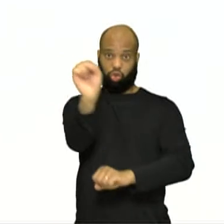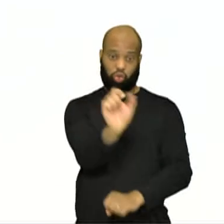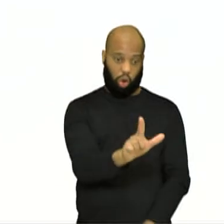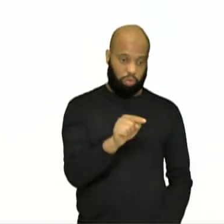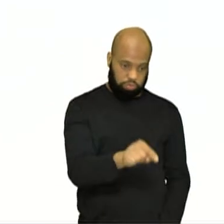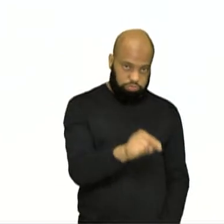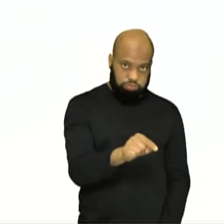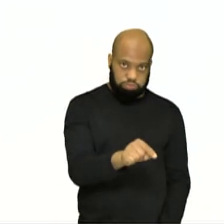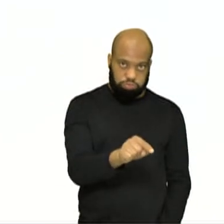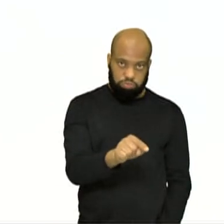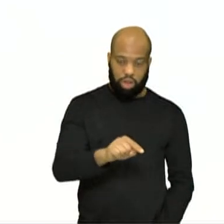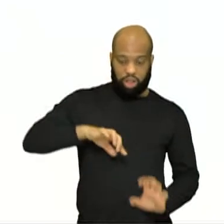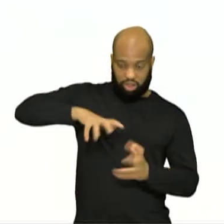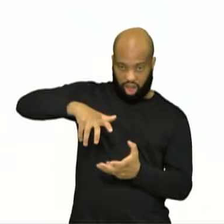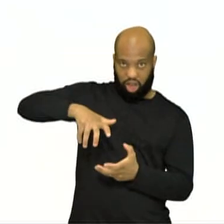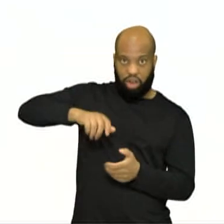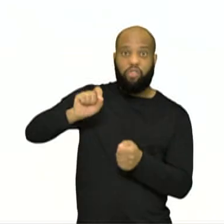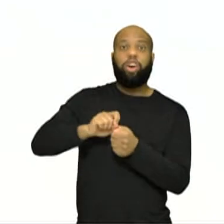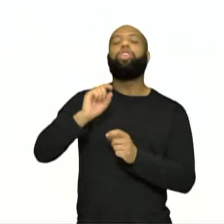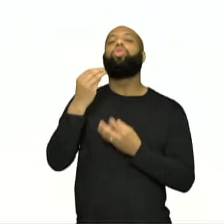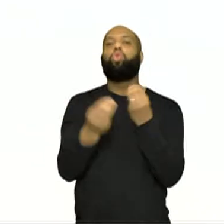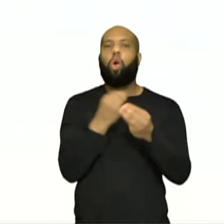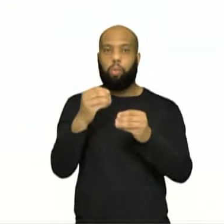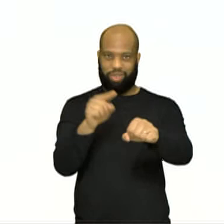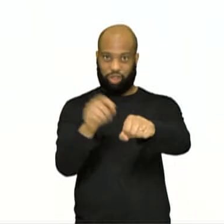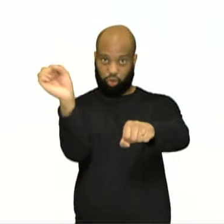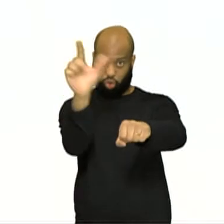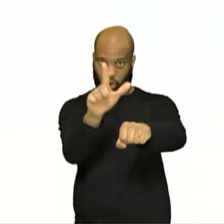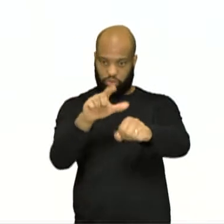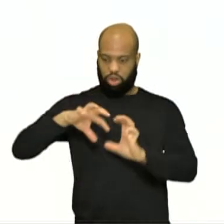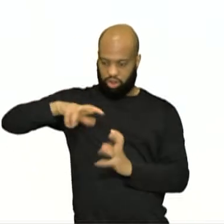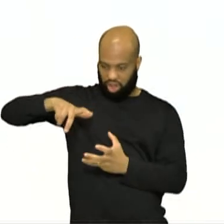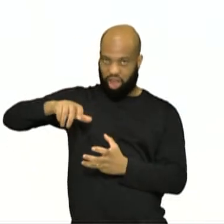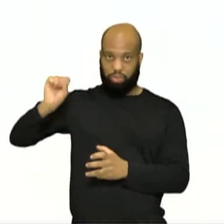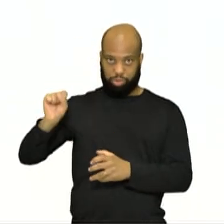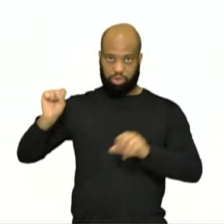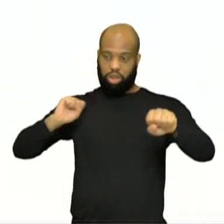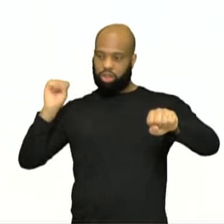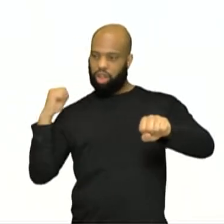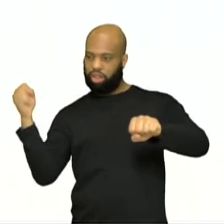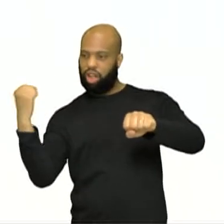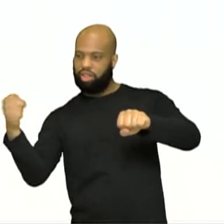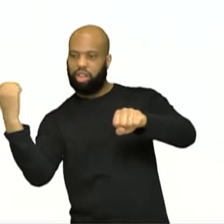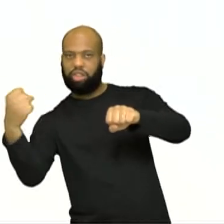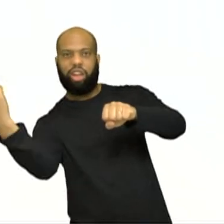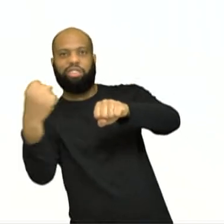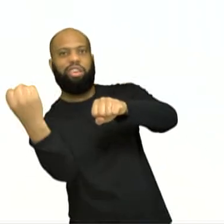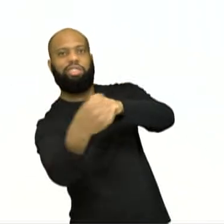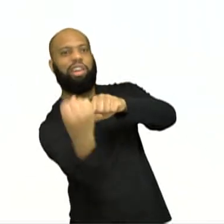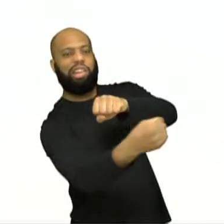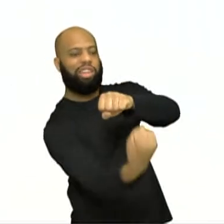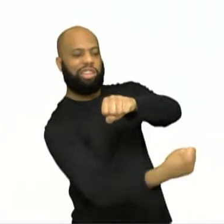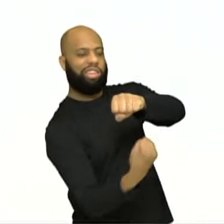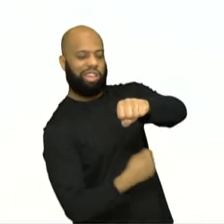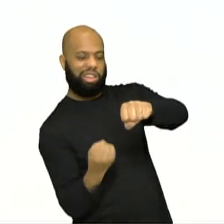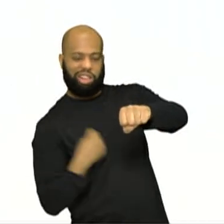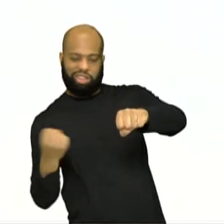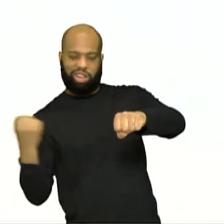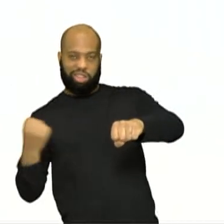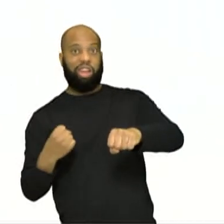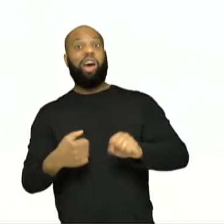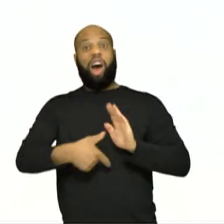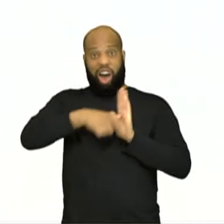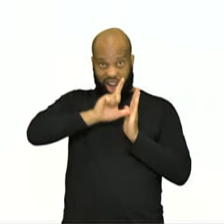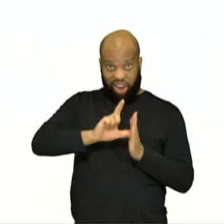si mesma. Veja, anteriormente a isso, a teoria geocêntrica apontava que o Sol é que girava em torno da Terra, por